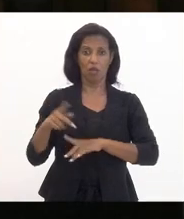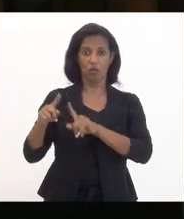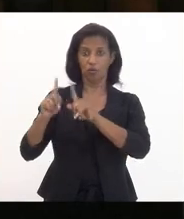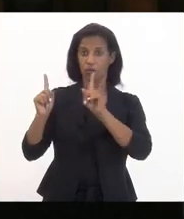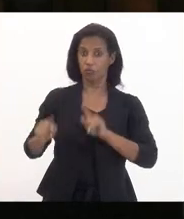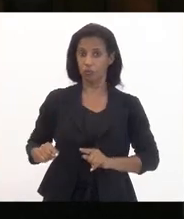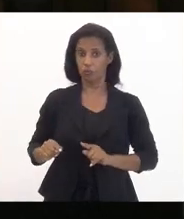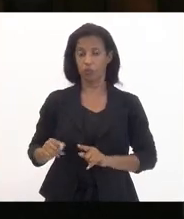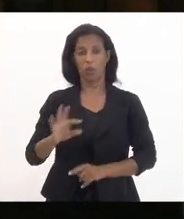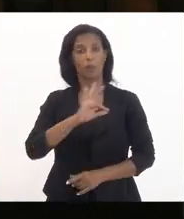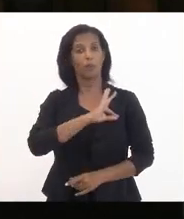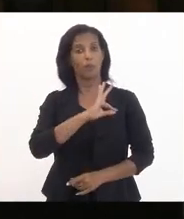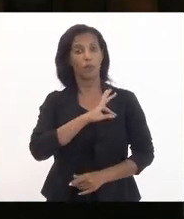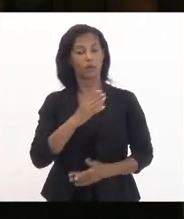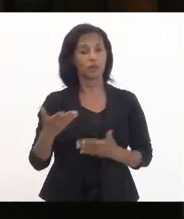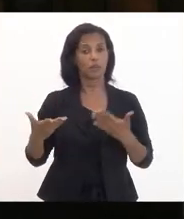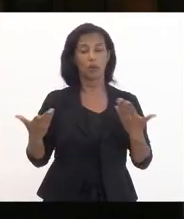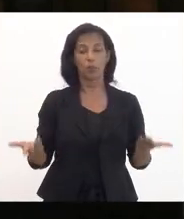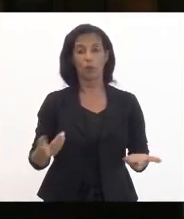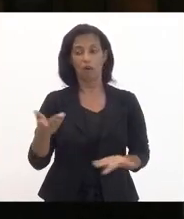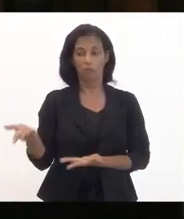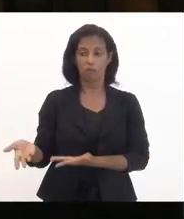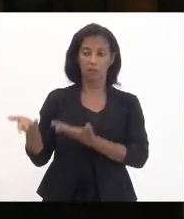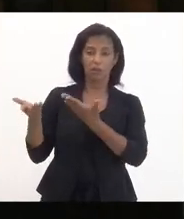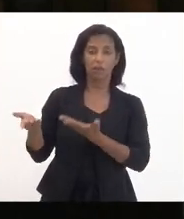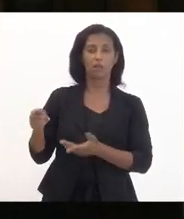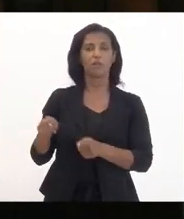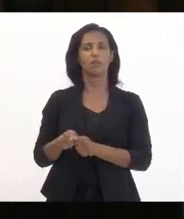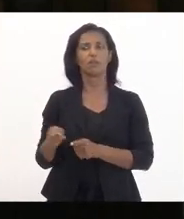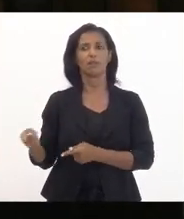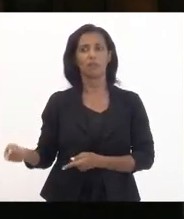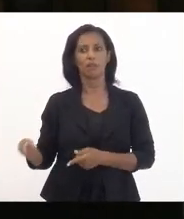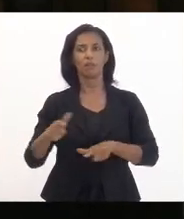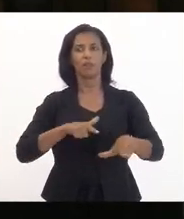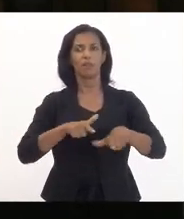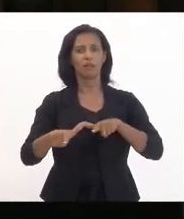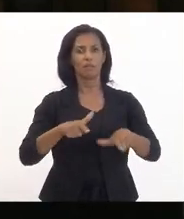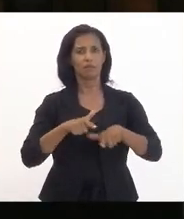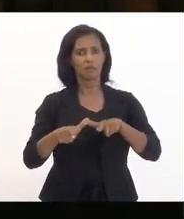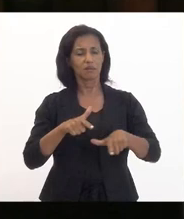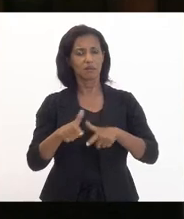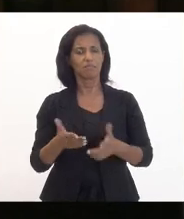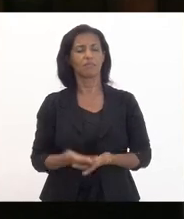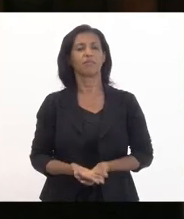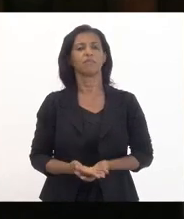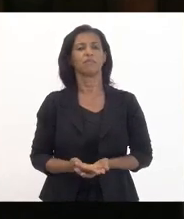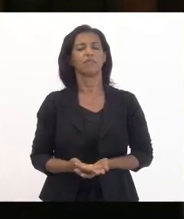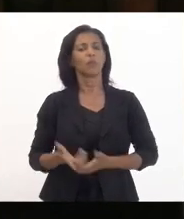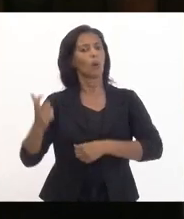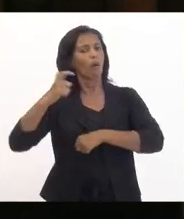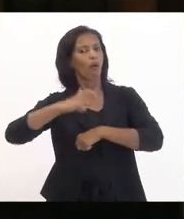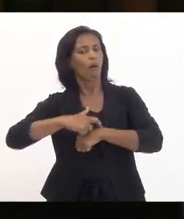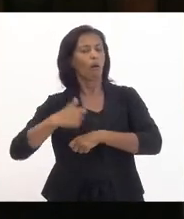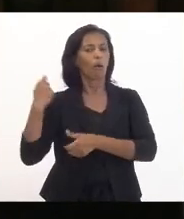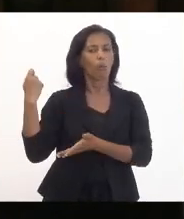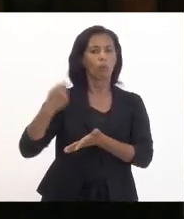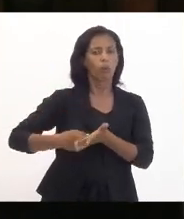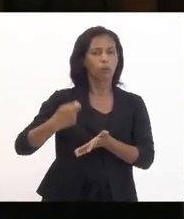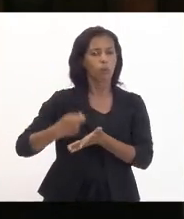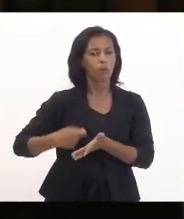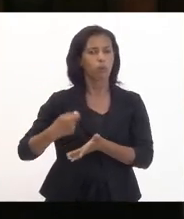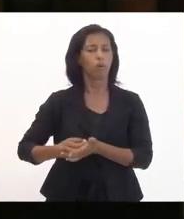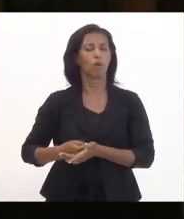servidores policiais, tal qual Vossa Excelência também faz um trabalho de muito tempo e de muita luta em